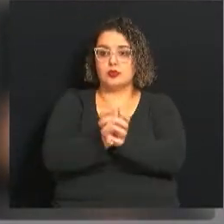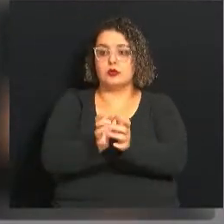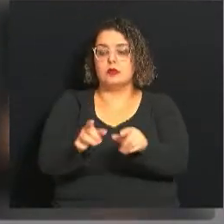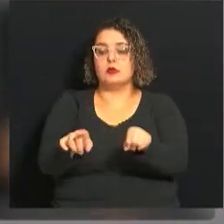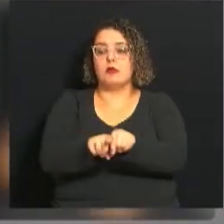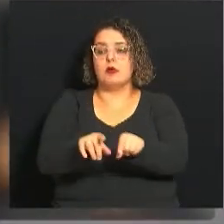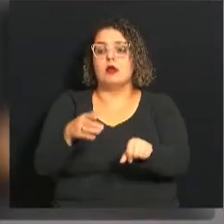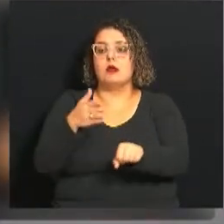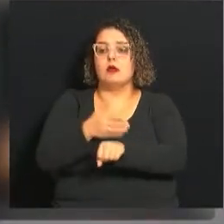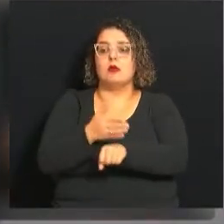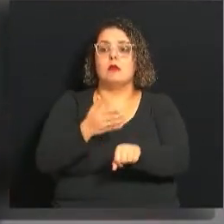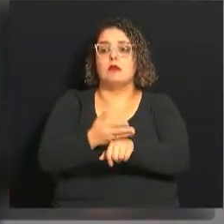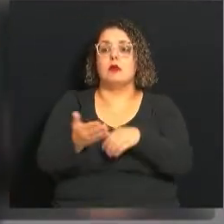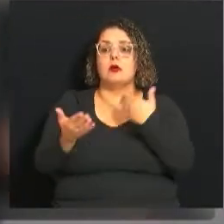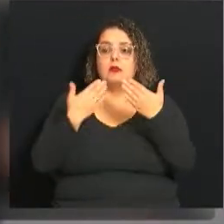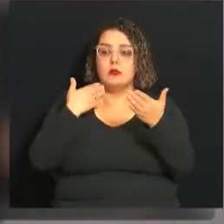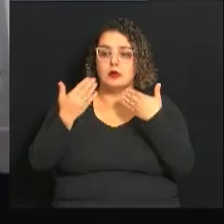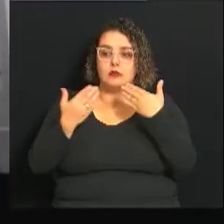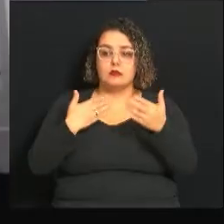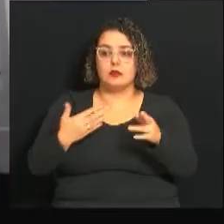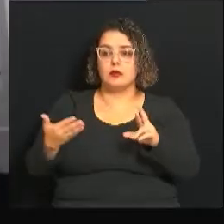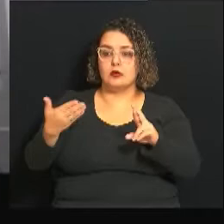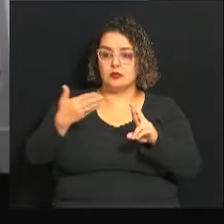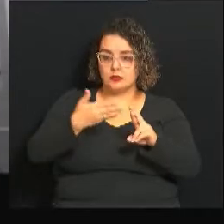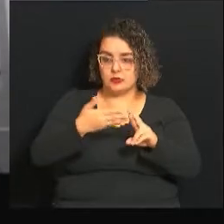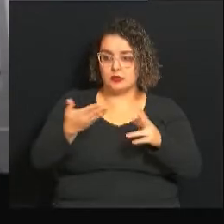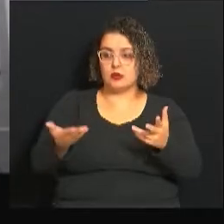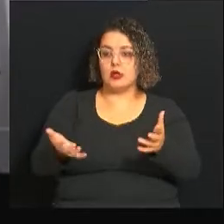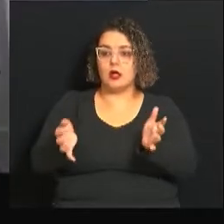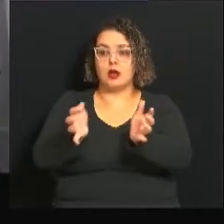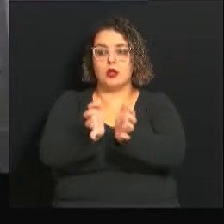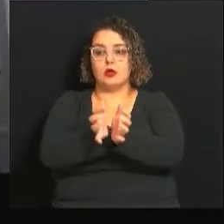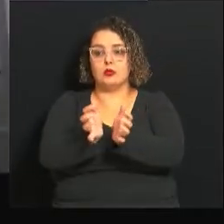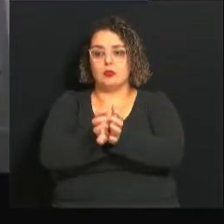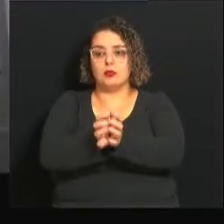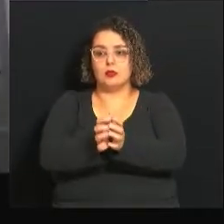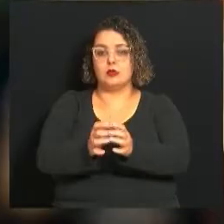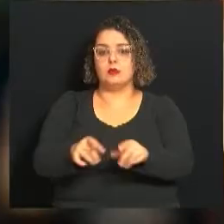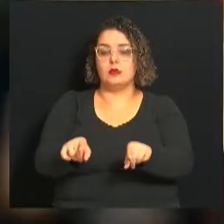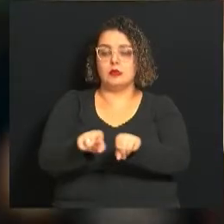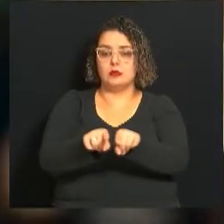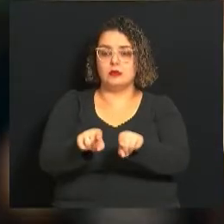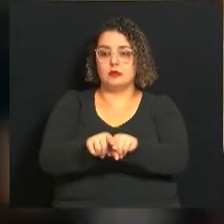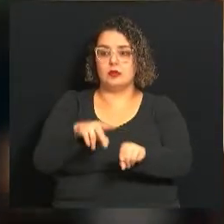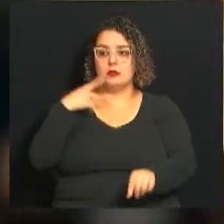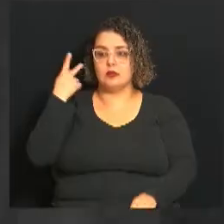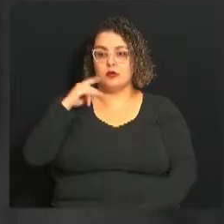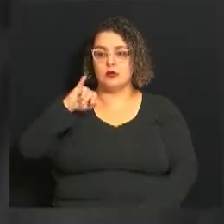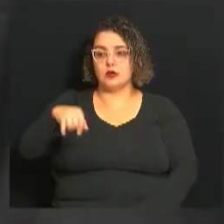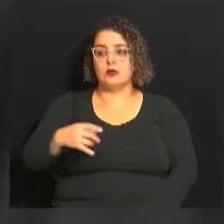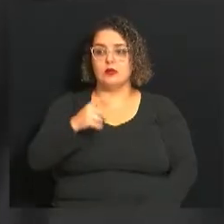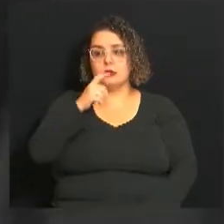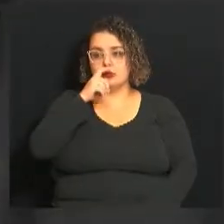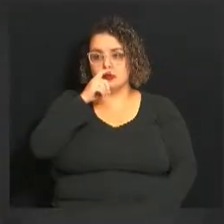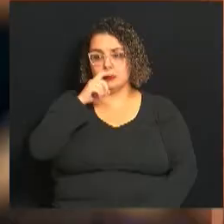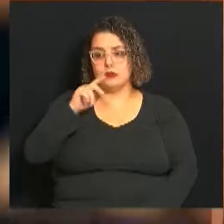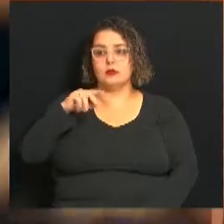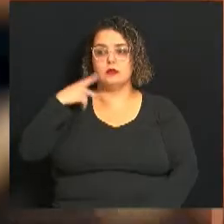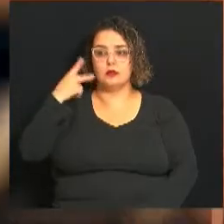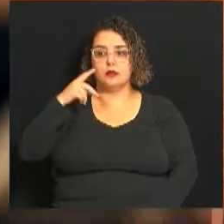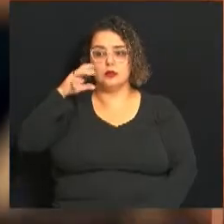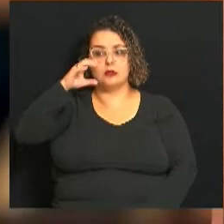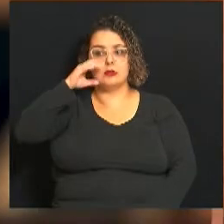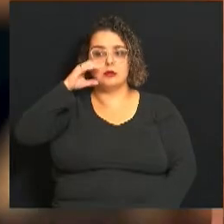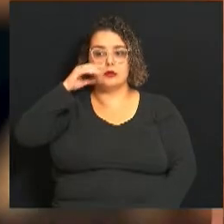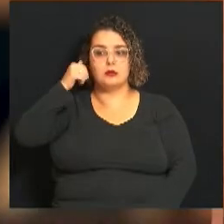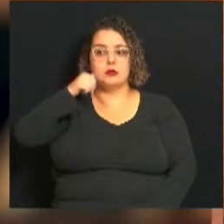participou e dialogou com os representantes. A comissão é composta ainda pelos vereadores Jorge Schneider, Luiz Cirilo e